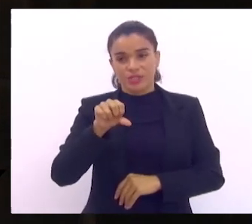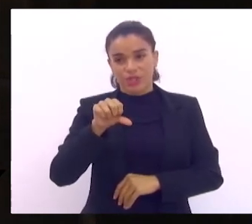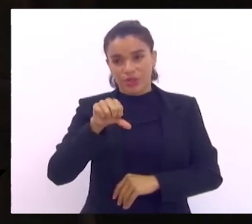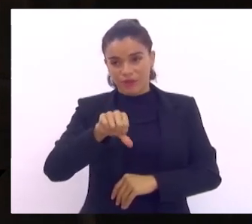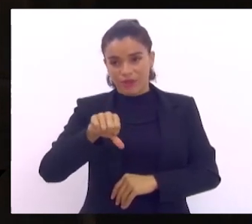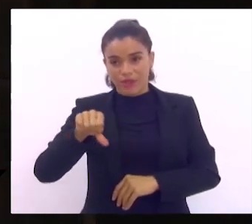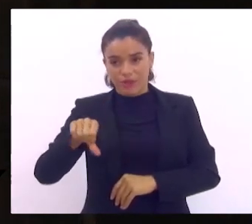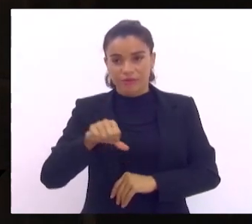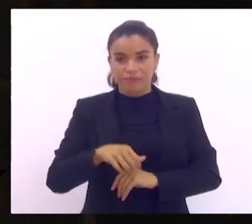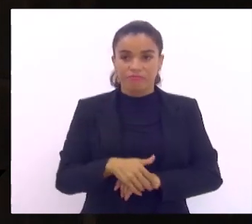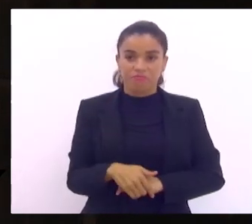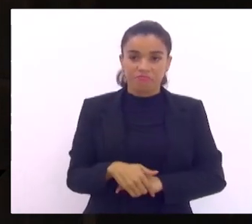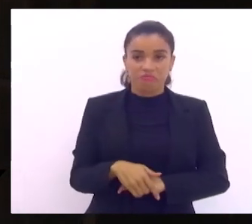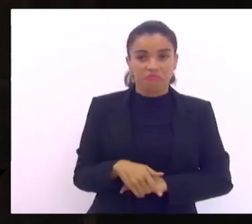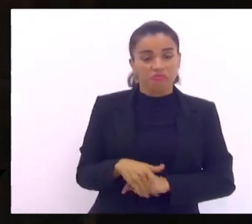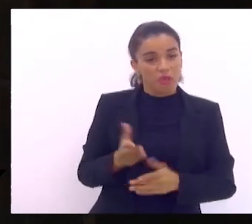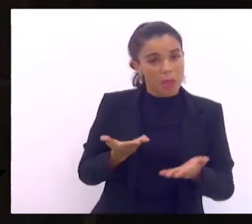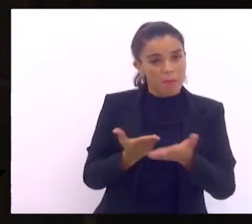nessa casa.